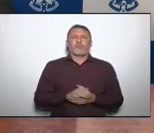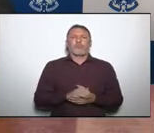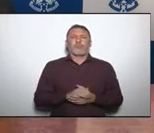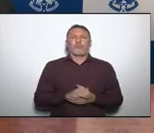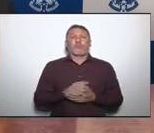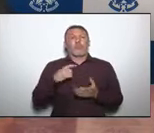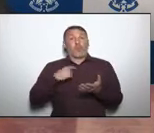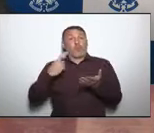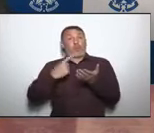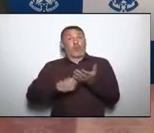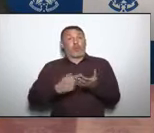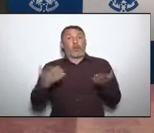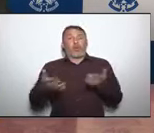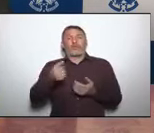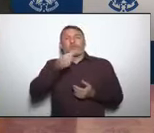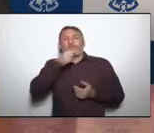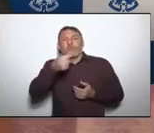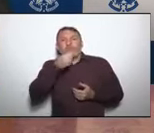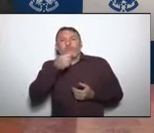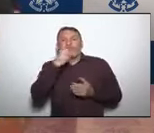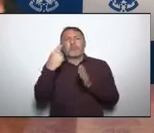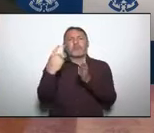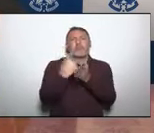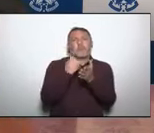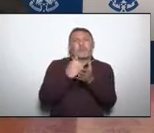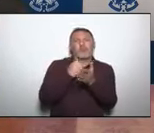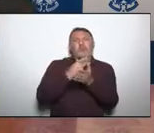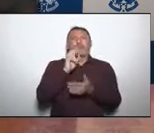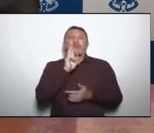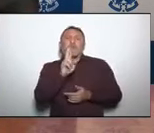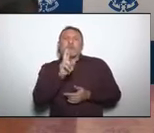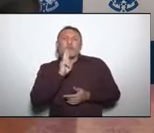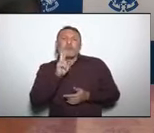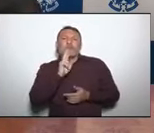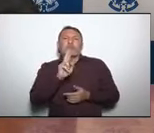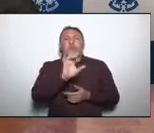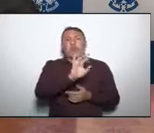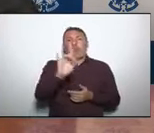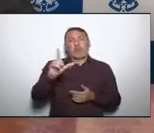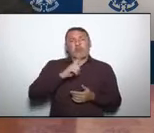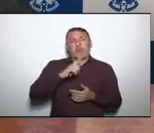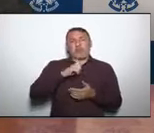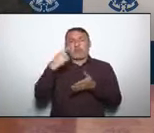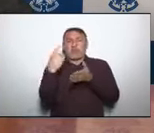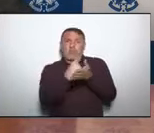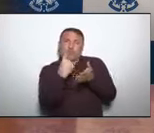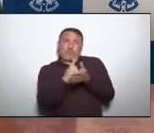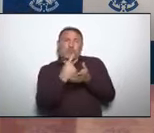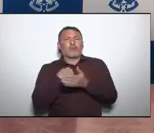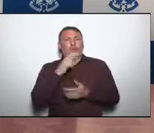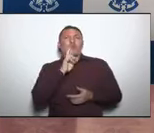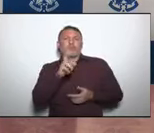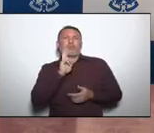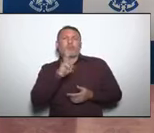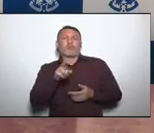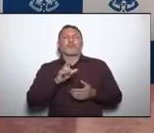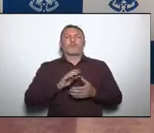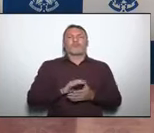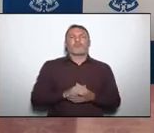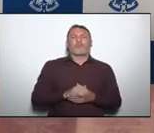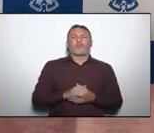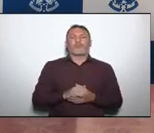A gente bateu um papo, essa entrevista, para que vocês possam, se tiver alguma pergunta, estou à disposição de vocês. Lucas